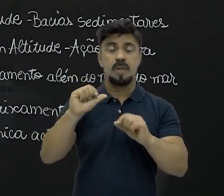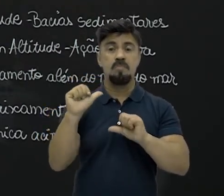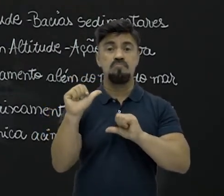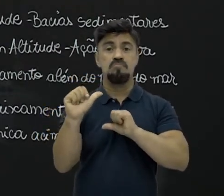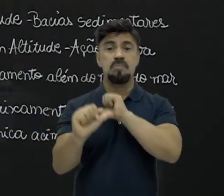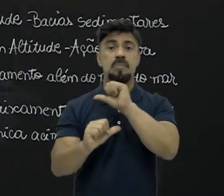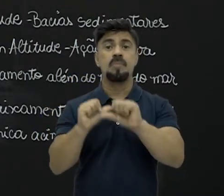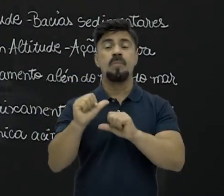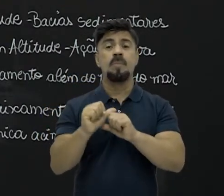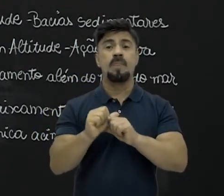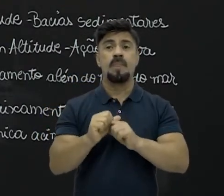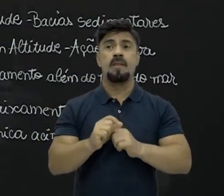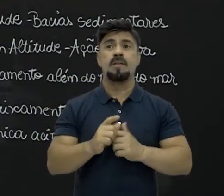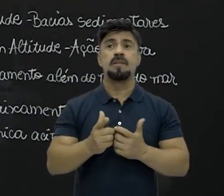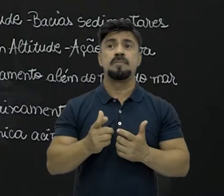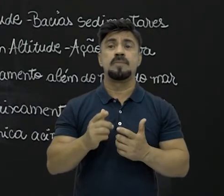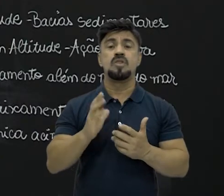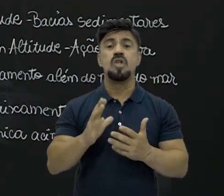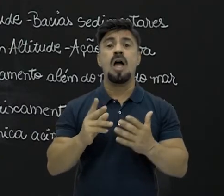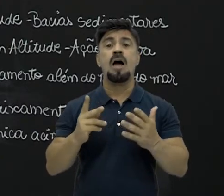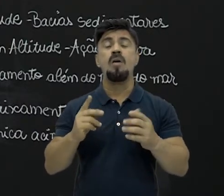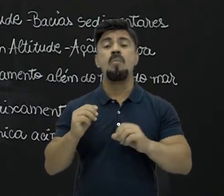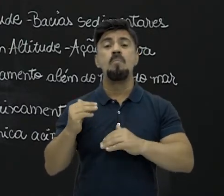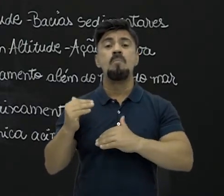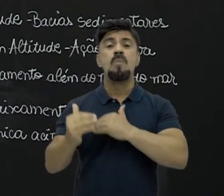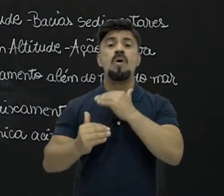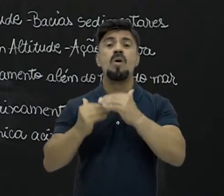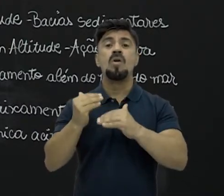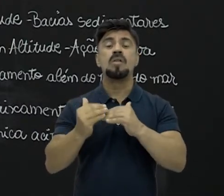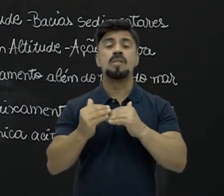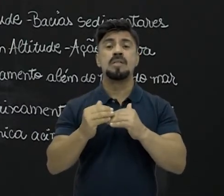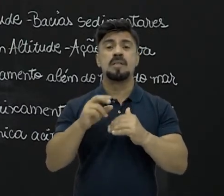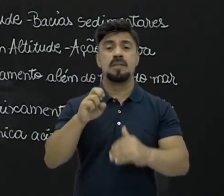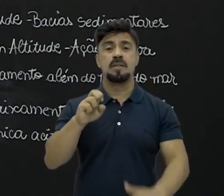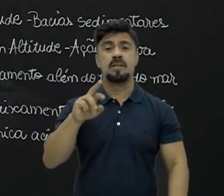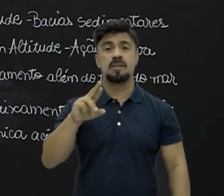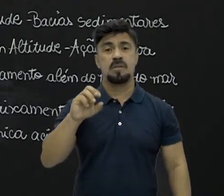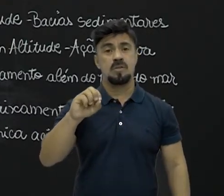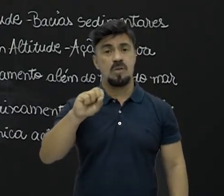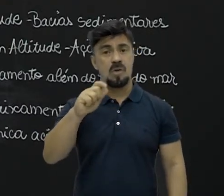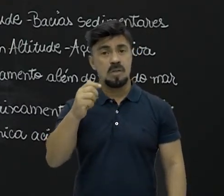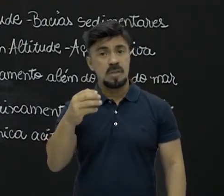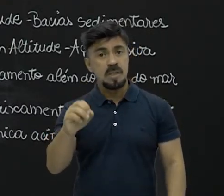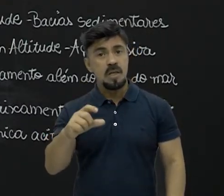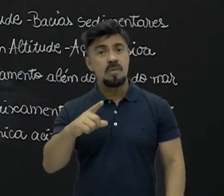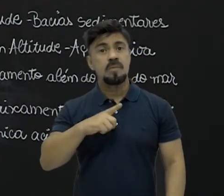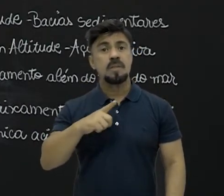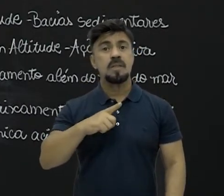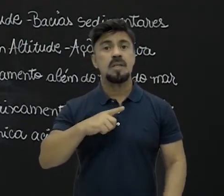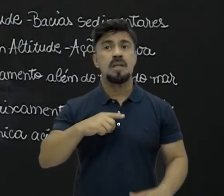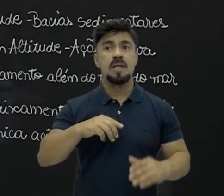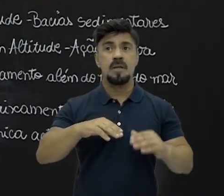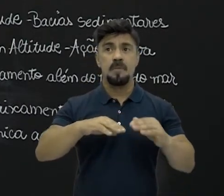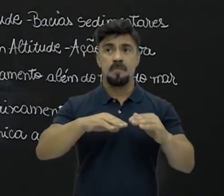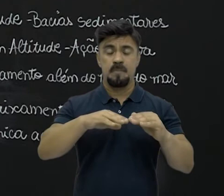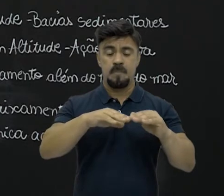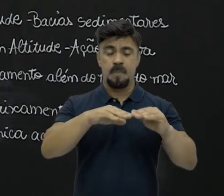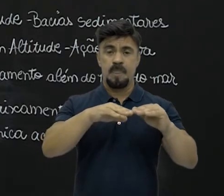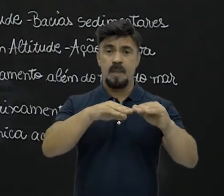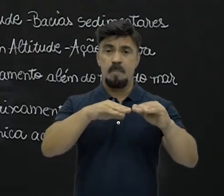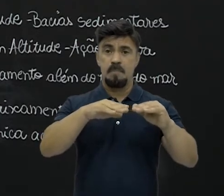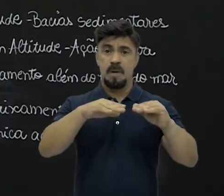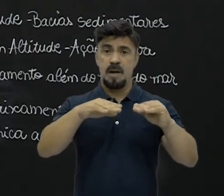de uma sedimentação, já gera um processo de erosão, nós vamos ter uma área de planalto,